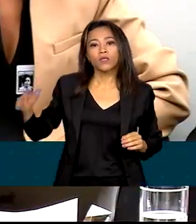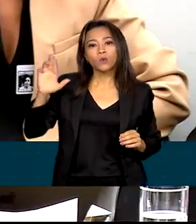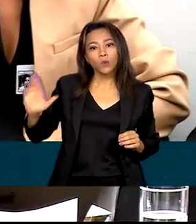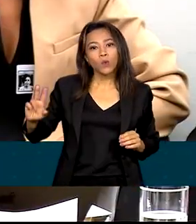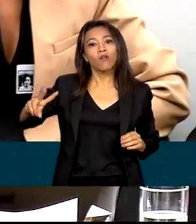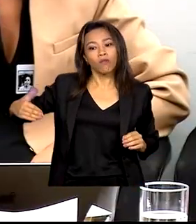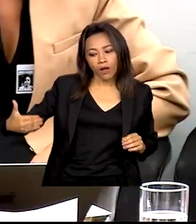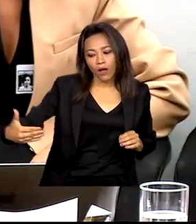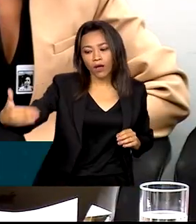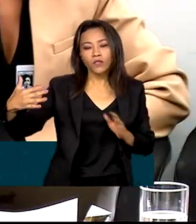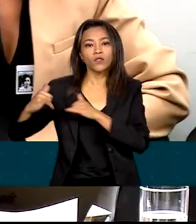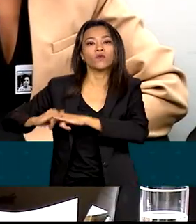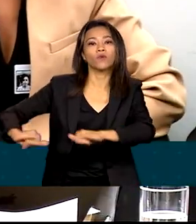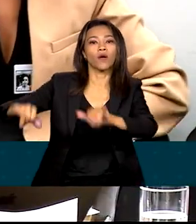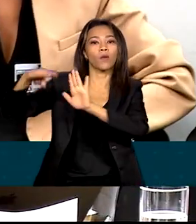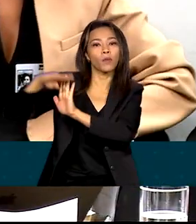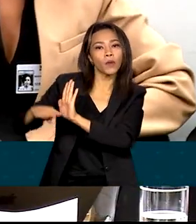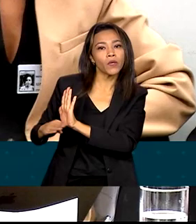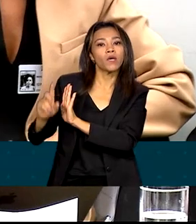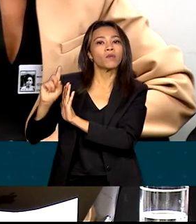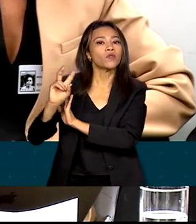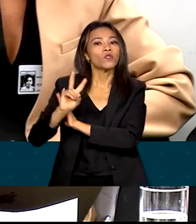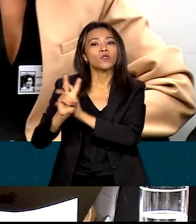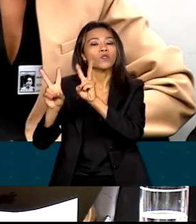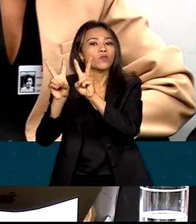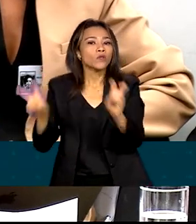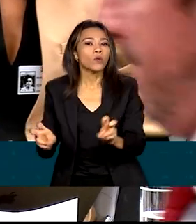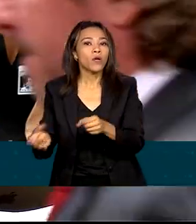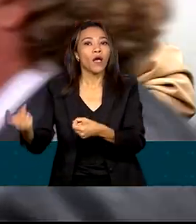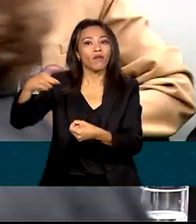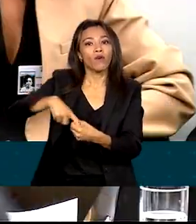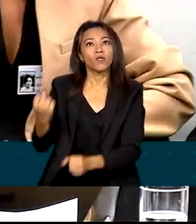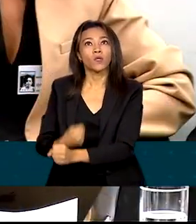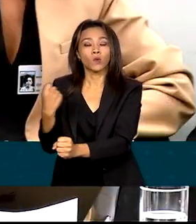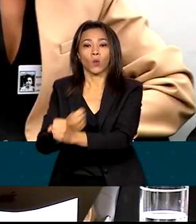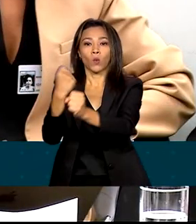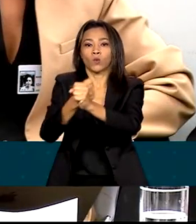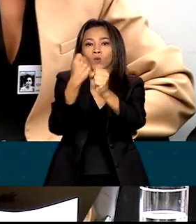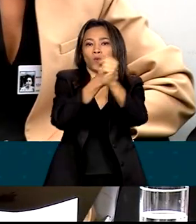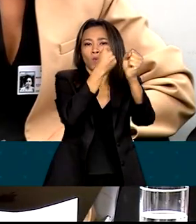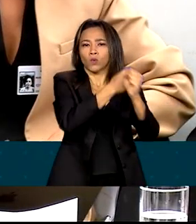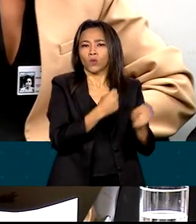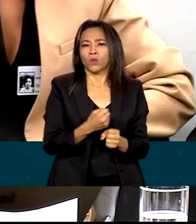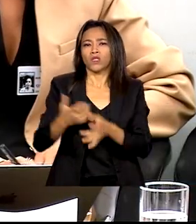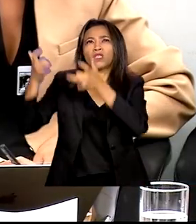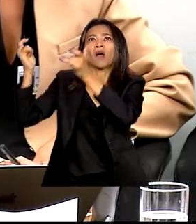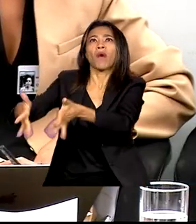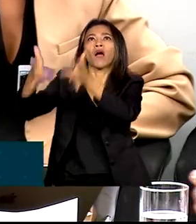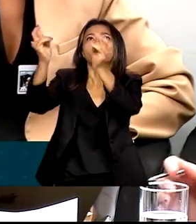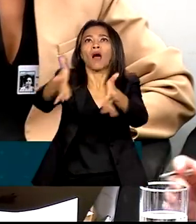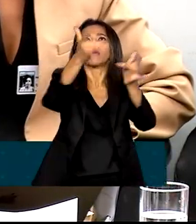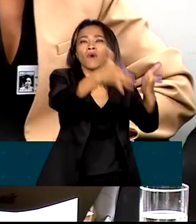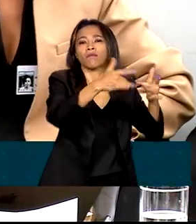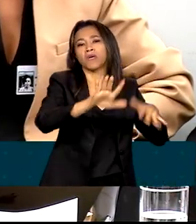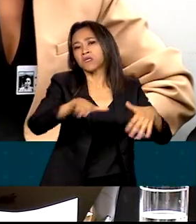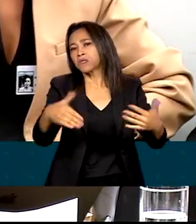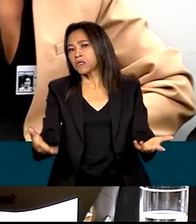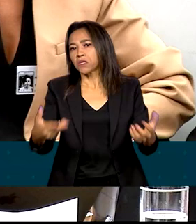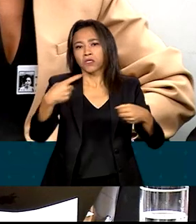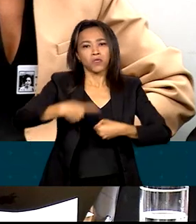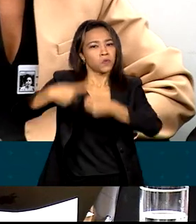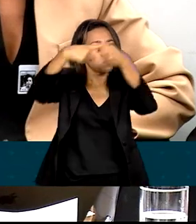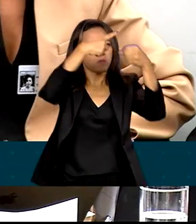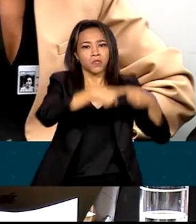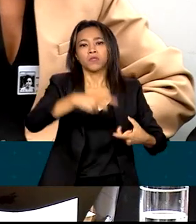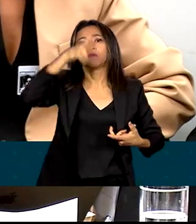repactuação de todas as obras inacabadas e paralisadas sejam municipais ou federal ou